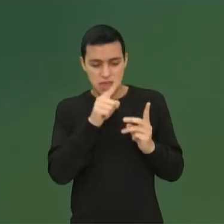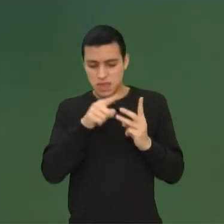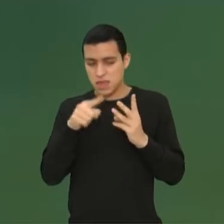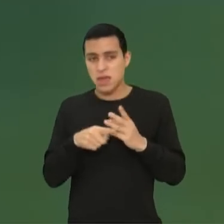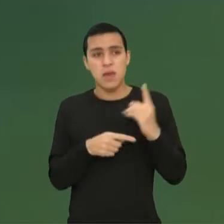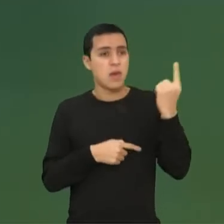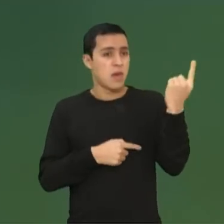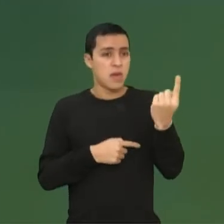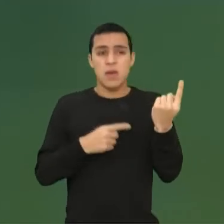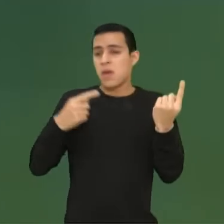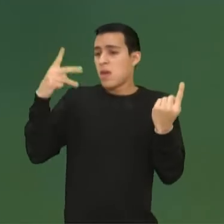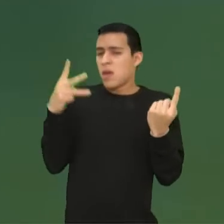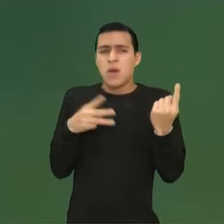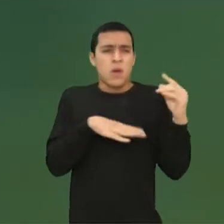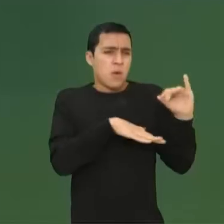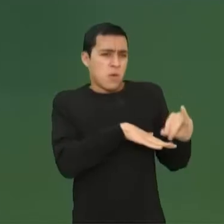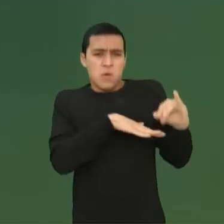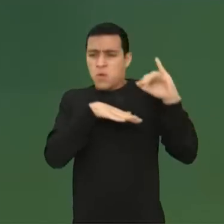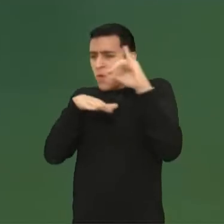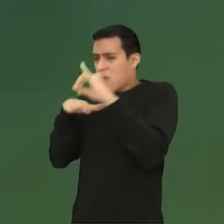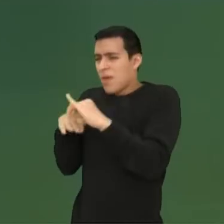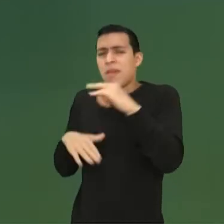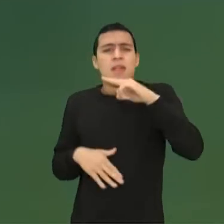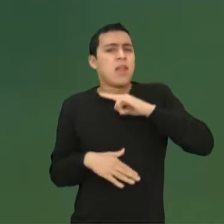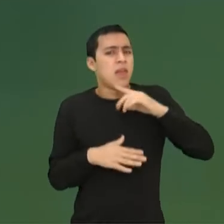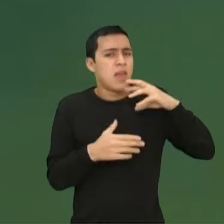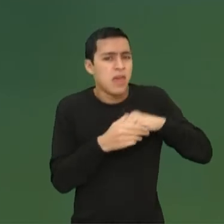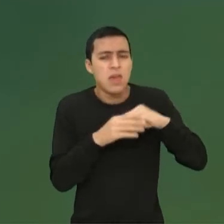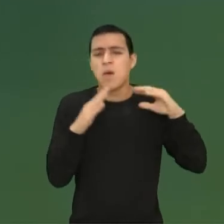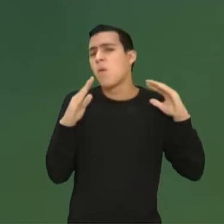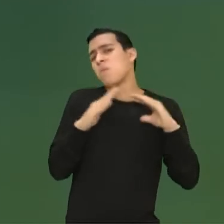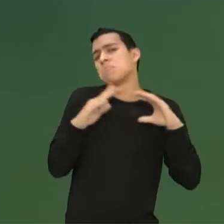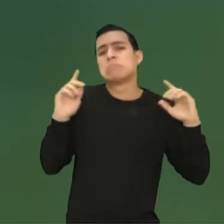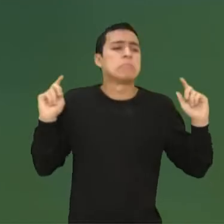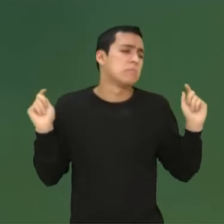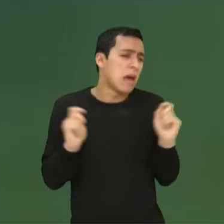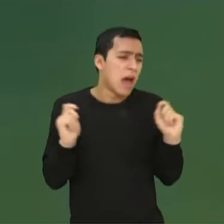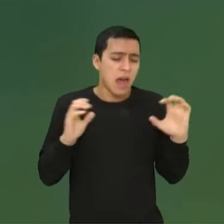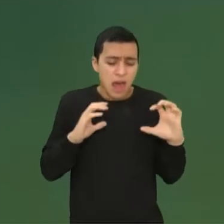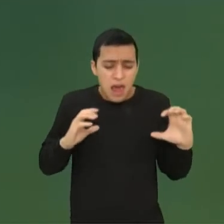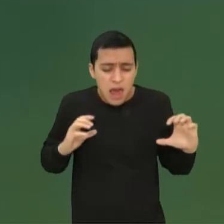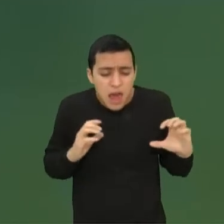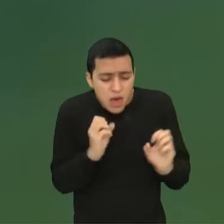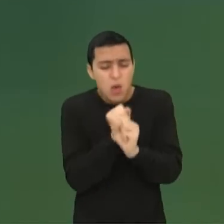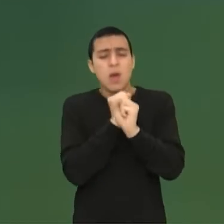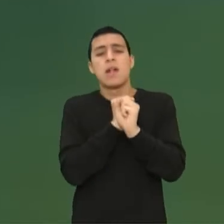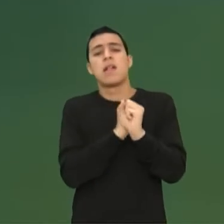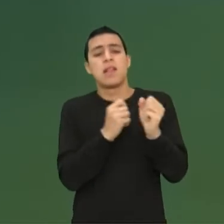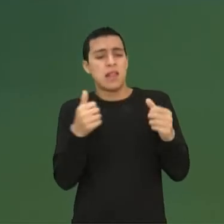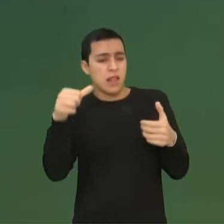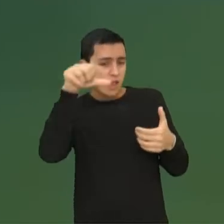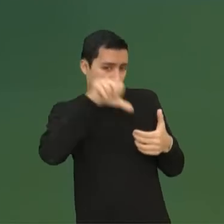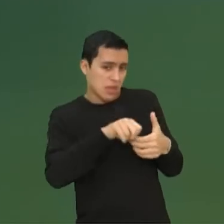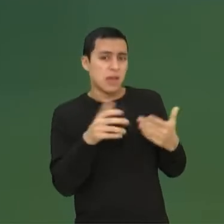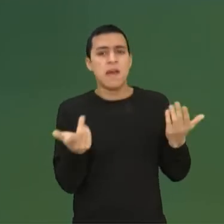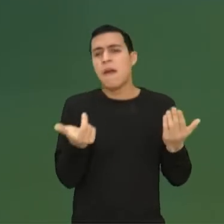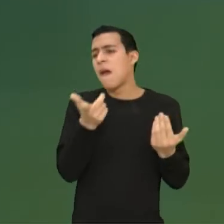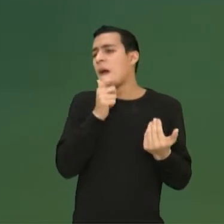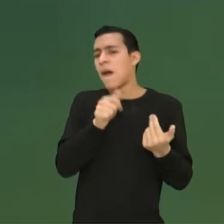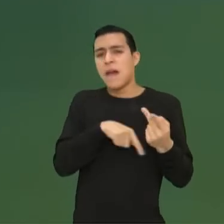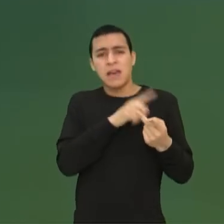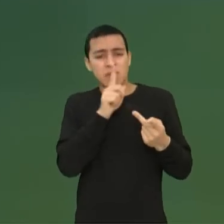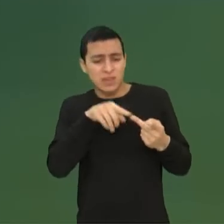o terceiro são objetos que nós temos no dia a dia da nossa casa que servem para medir líquidos,